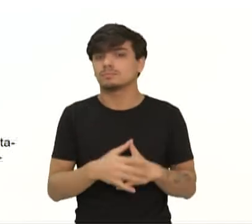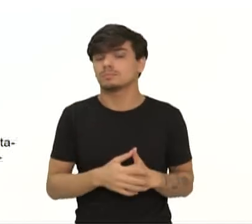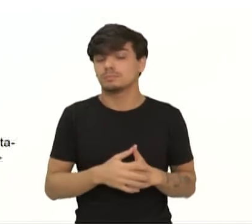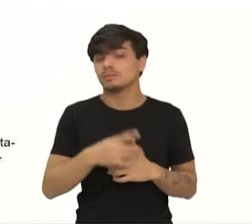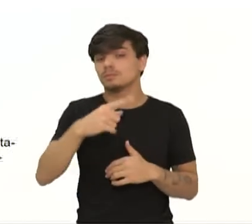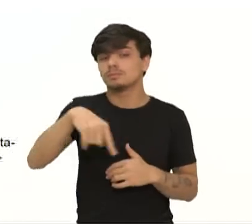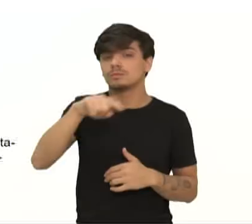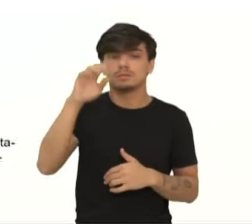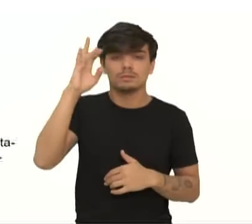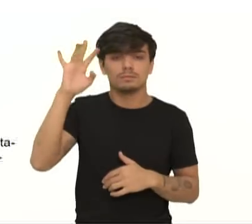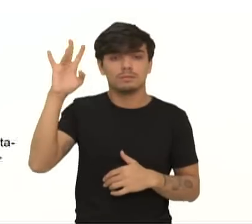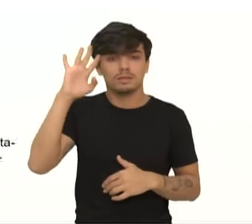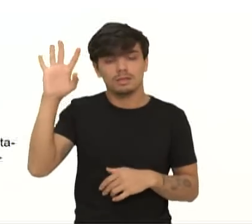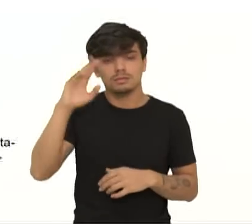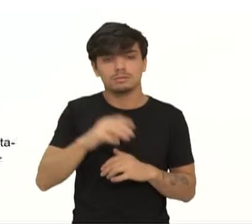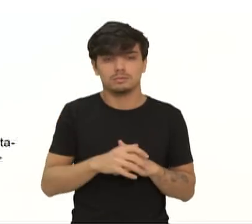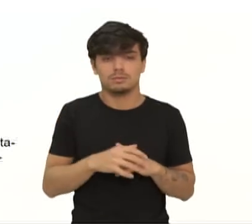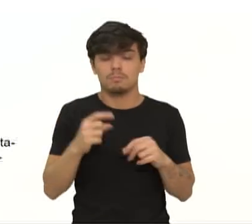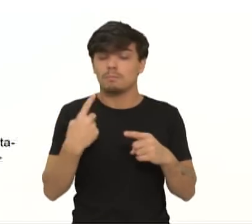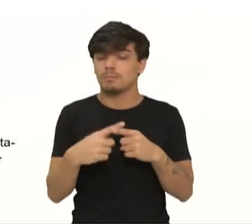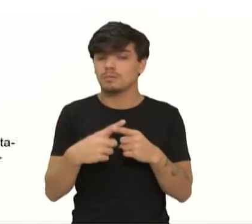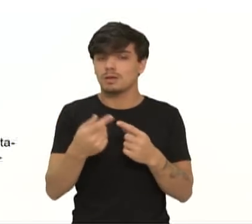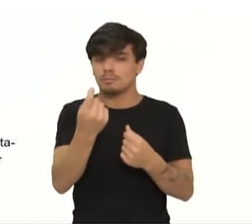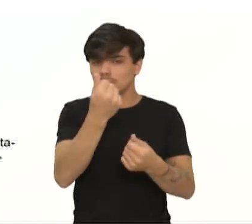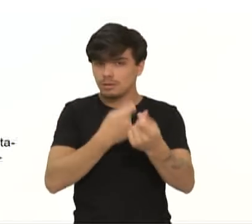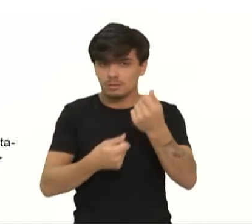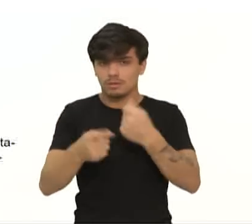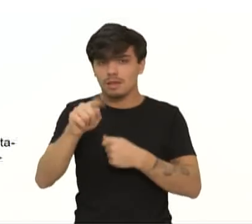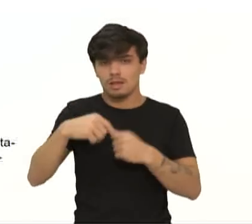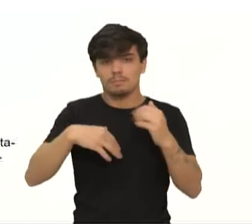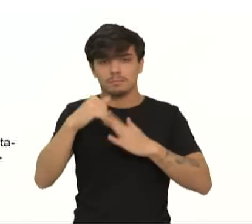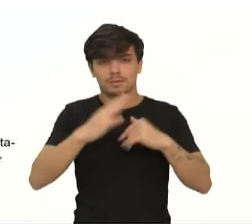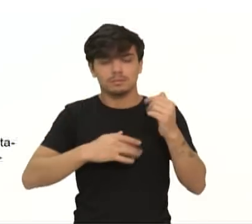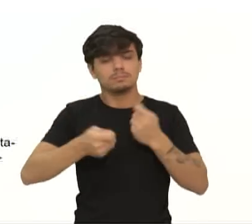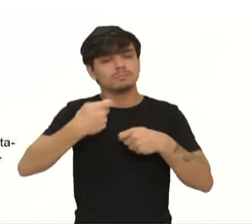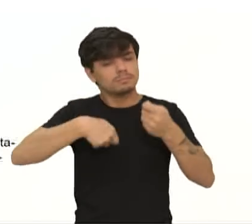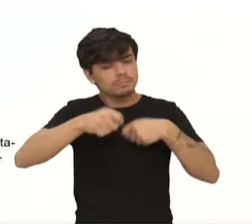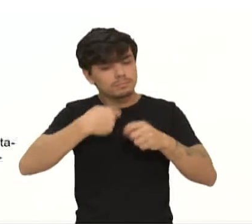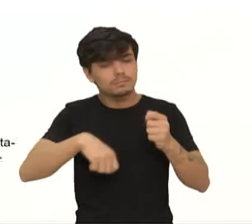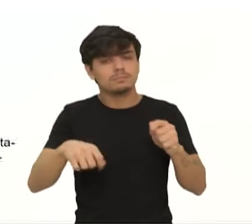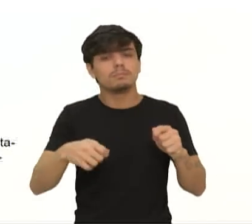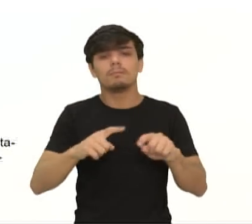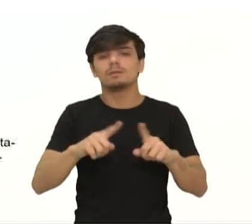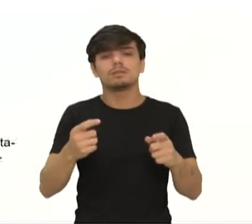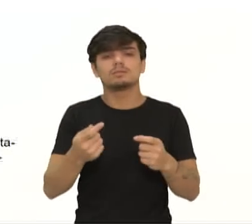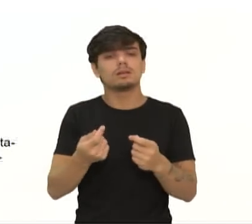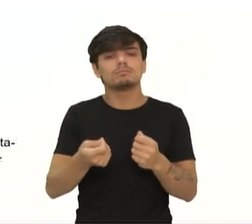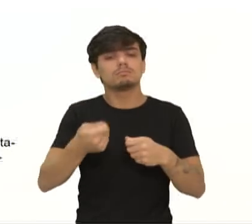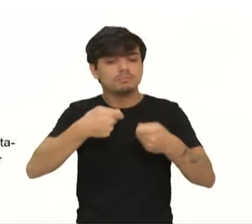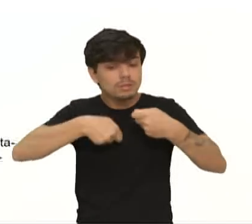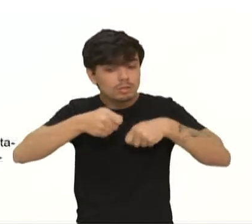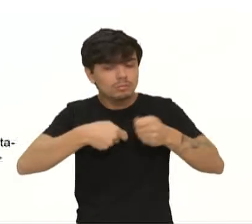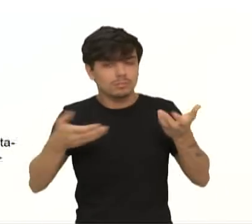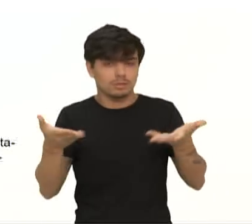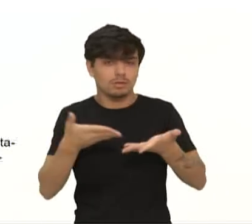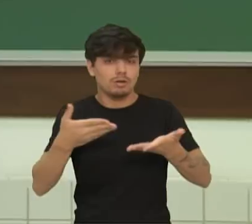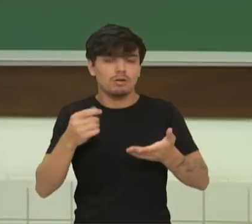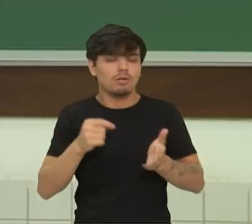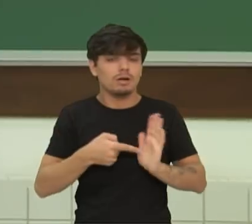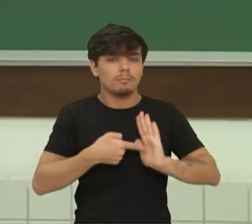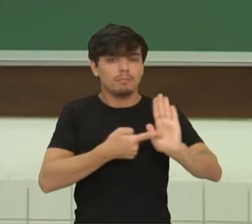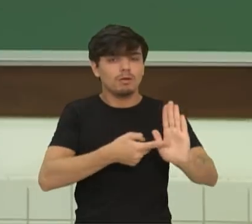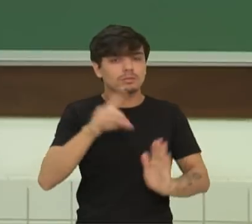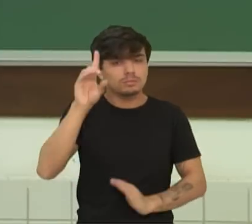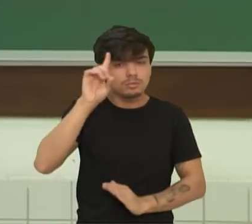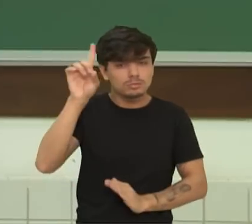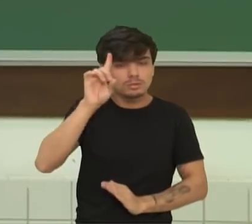para vocês refletirem, porque o mercantilismo são práticas econômicas. E a nossa economia de hoje? O que isso reflete no nosso dia a dia? O